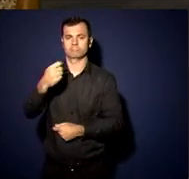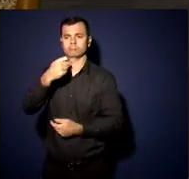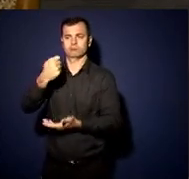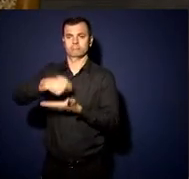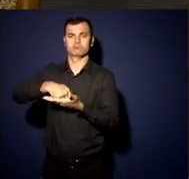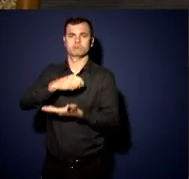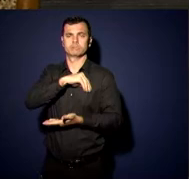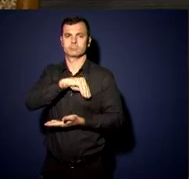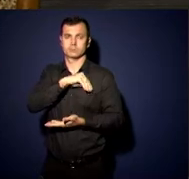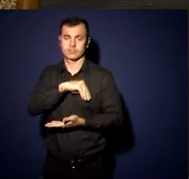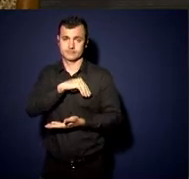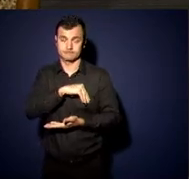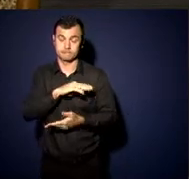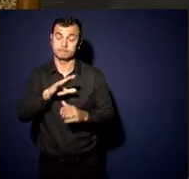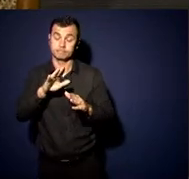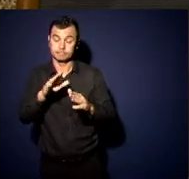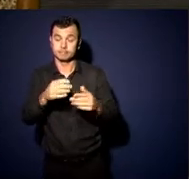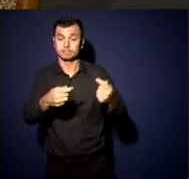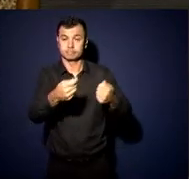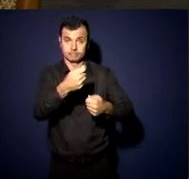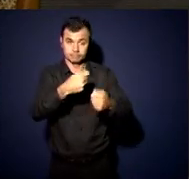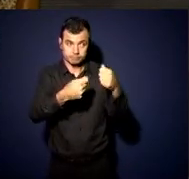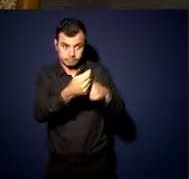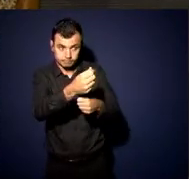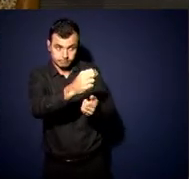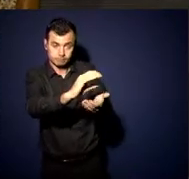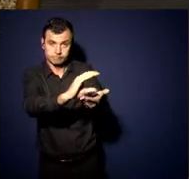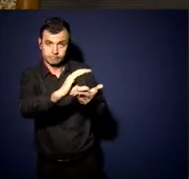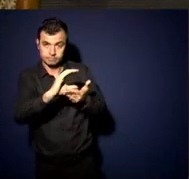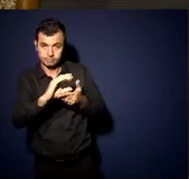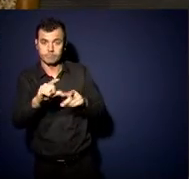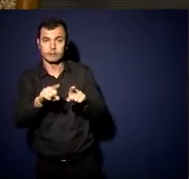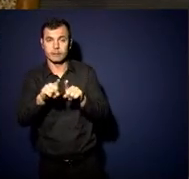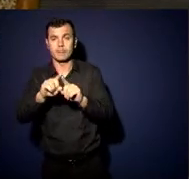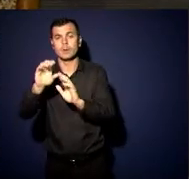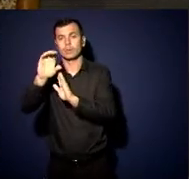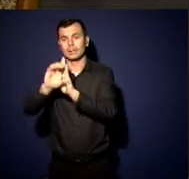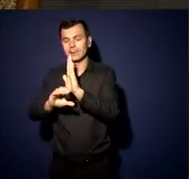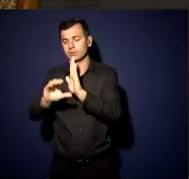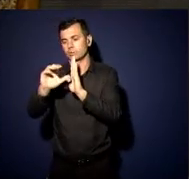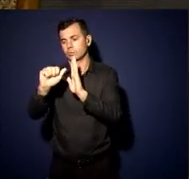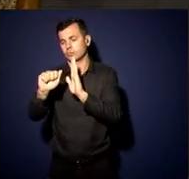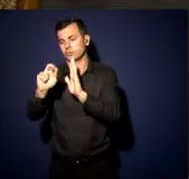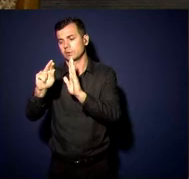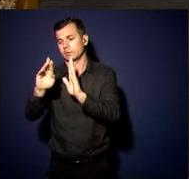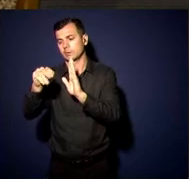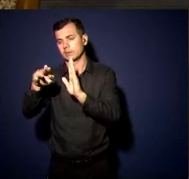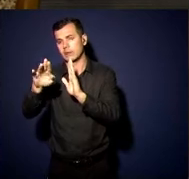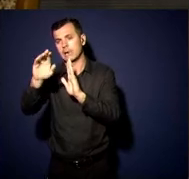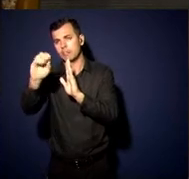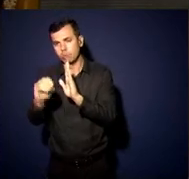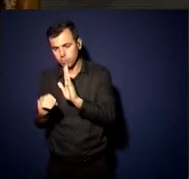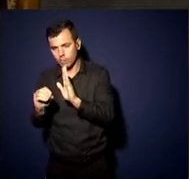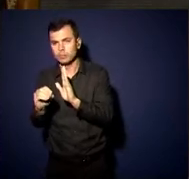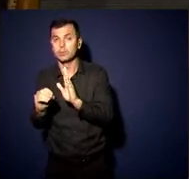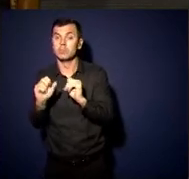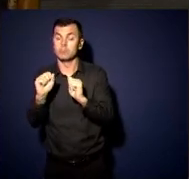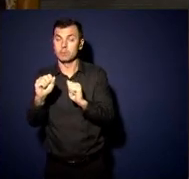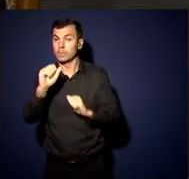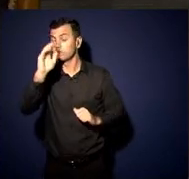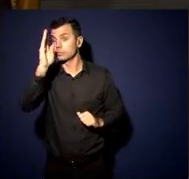o mercado de capitais pode servir para isso A tokenização dos créditos de carbono coloca o Brasil como principal